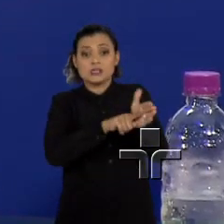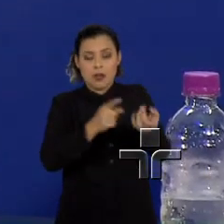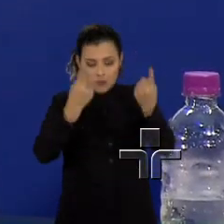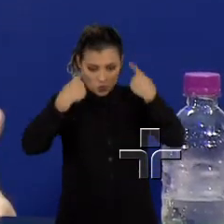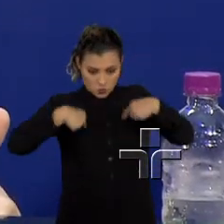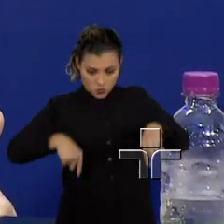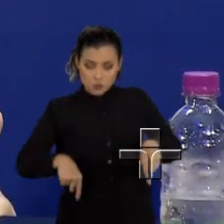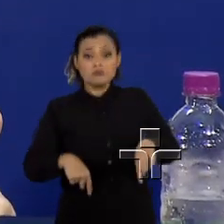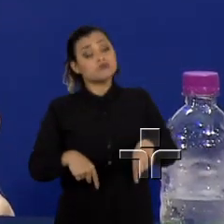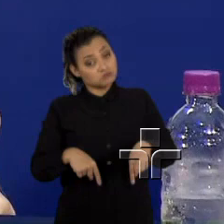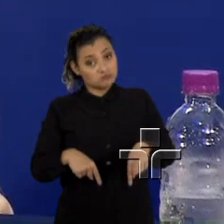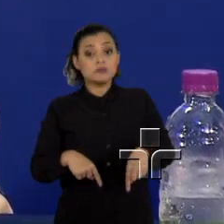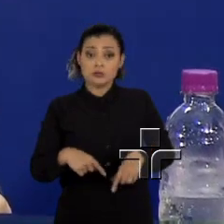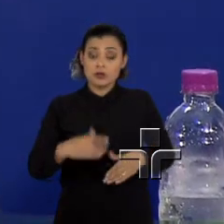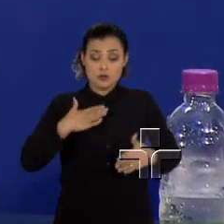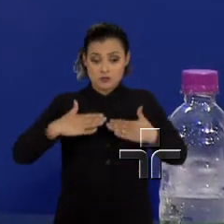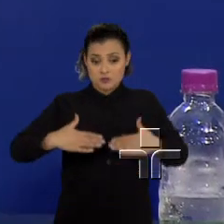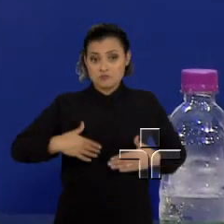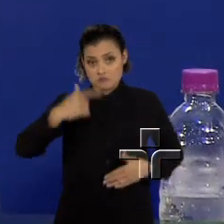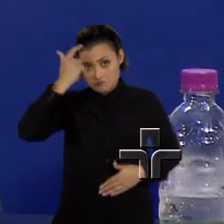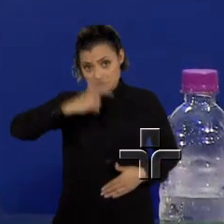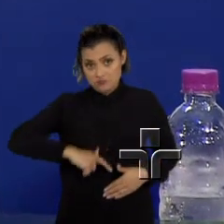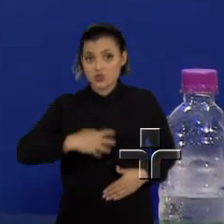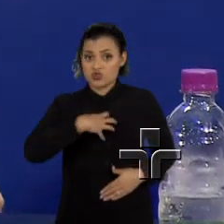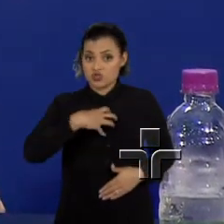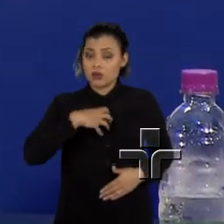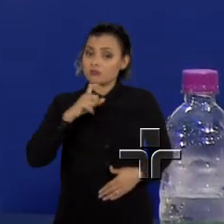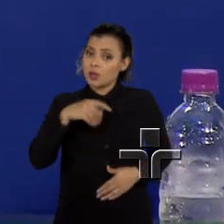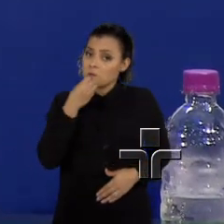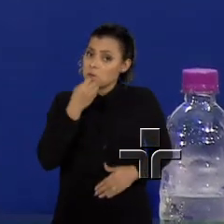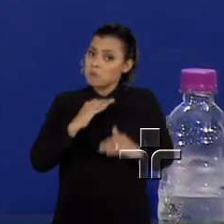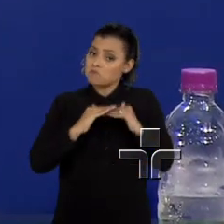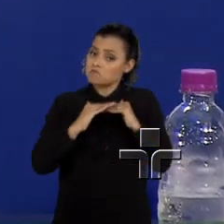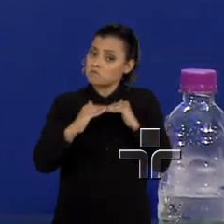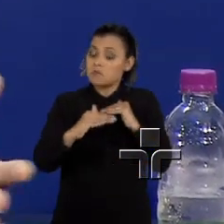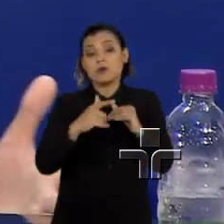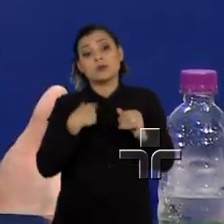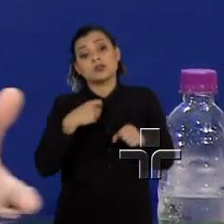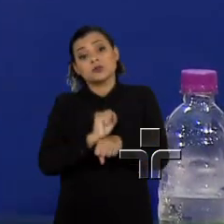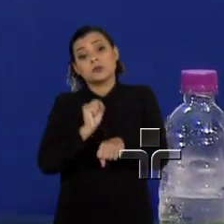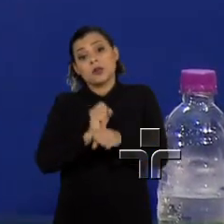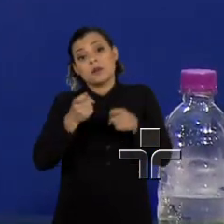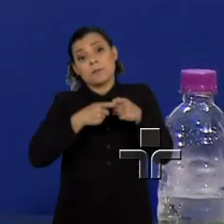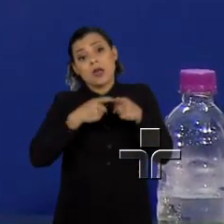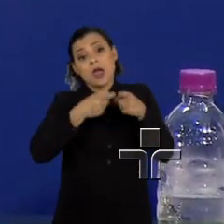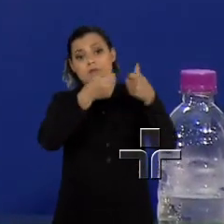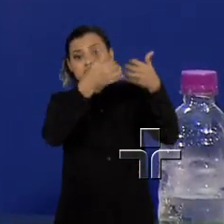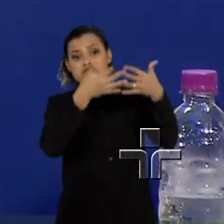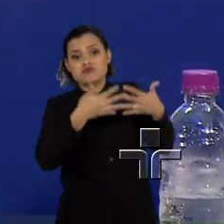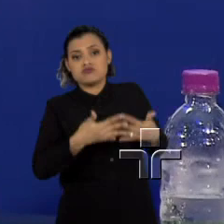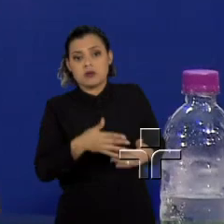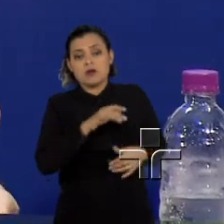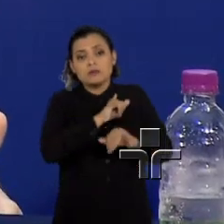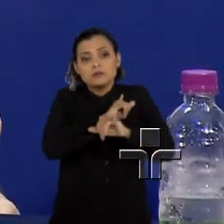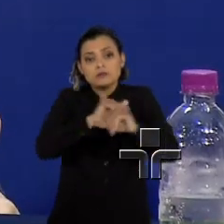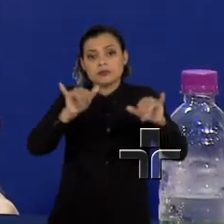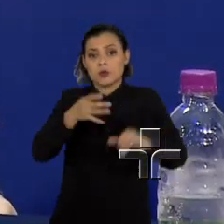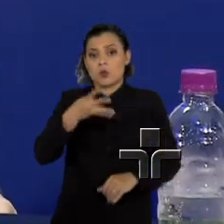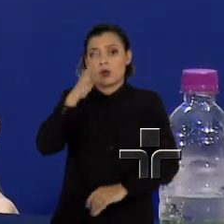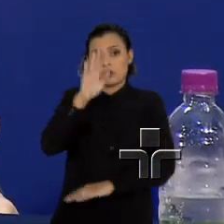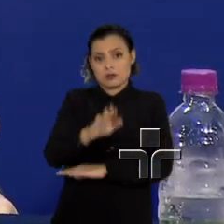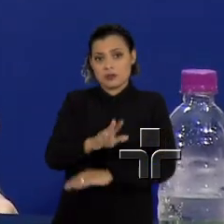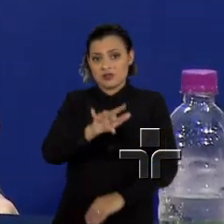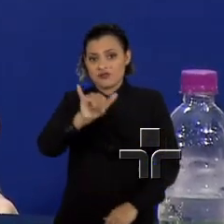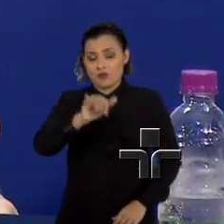Segundo o Ascom, o quadro clínico do ministro é estável e um boletim médico com mais informações será divulgado às